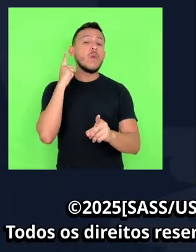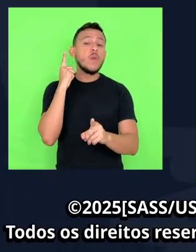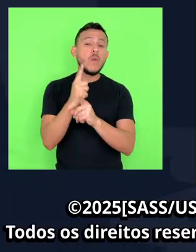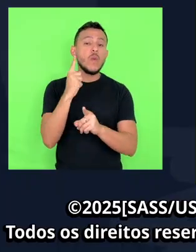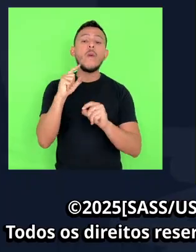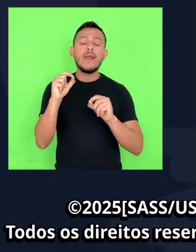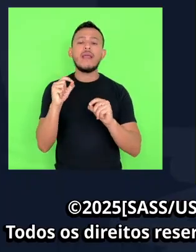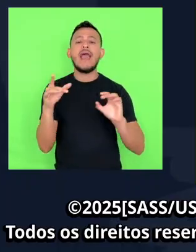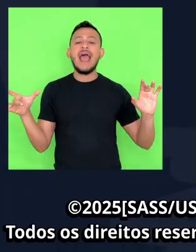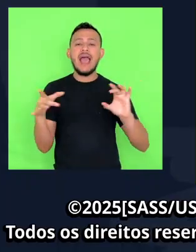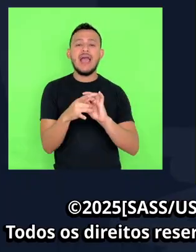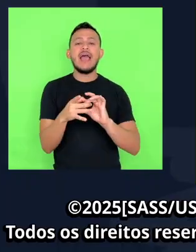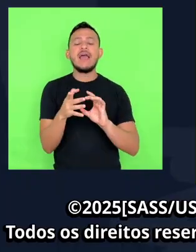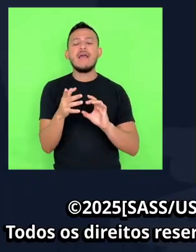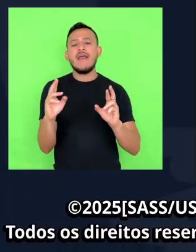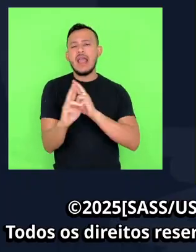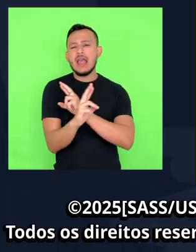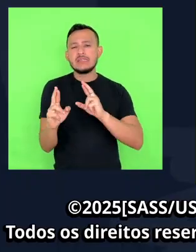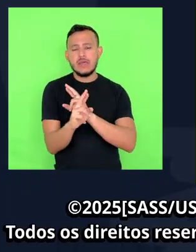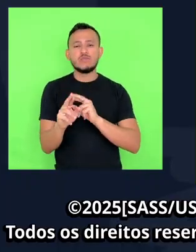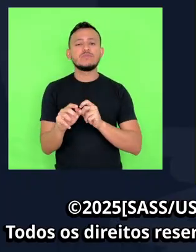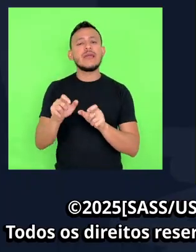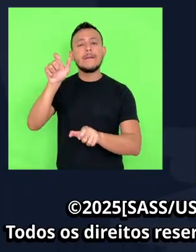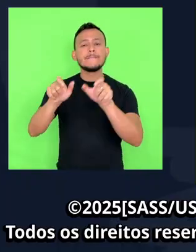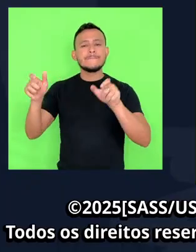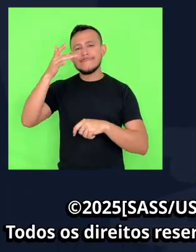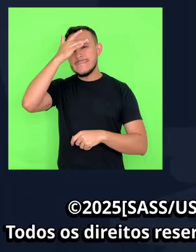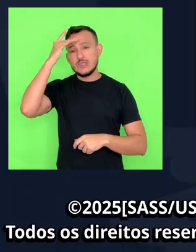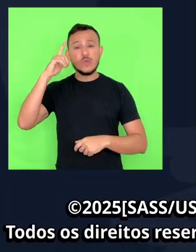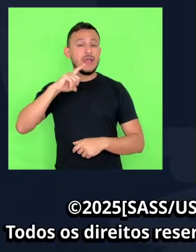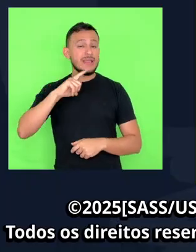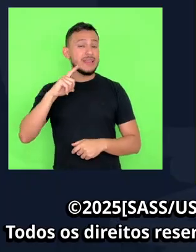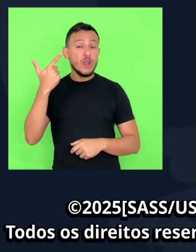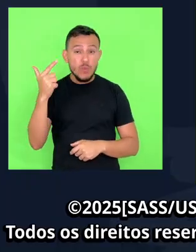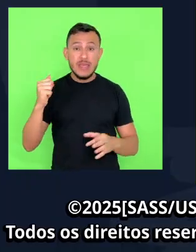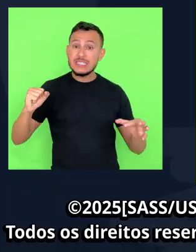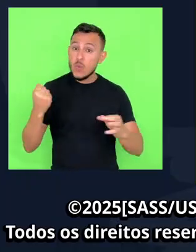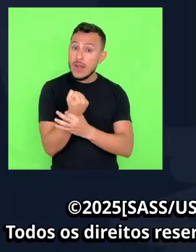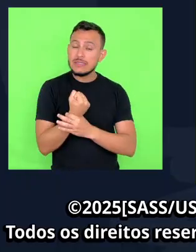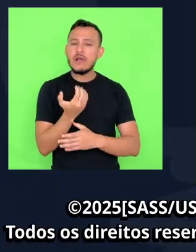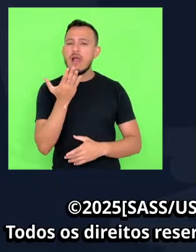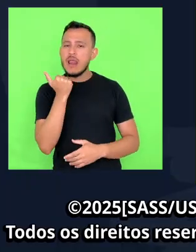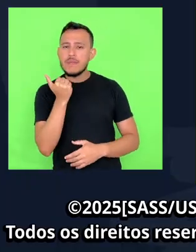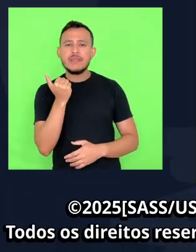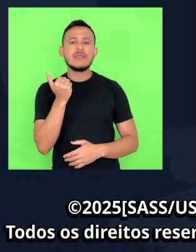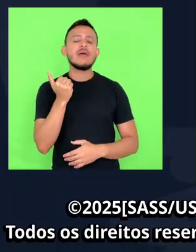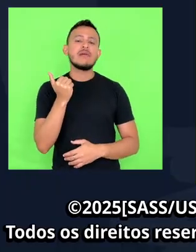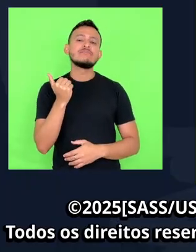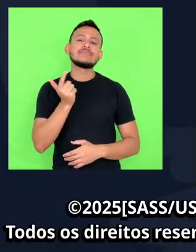consistentemente essa associação. Indivíduos com insegurança alimentar têm